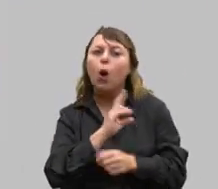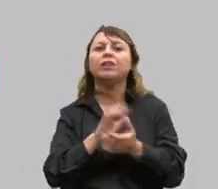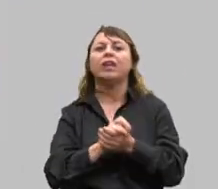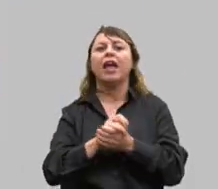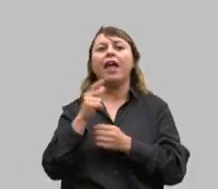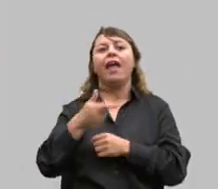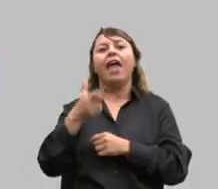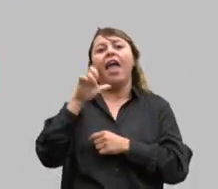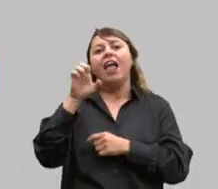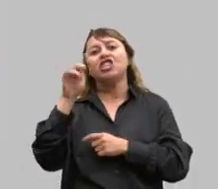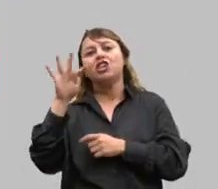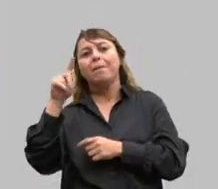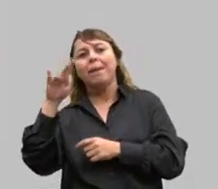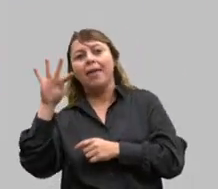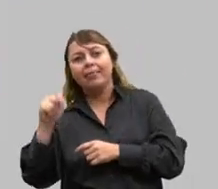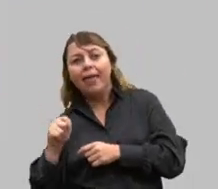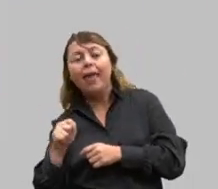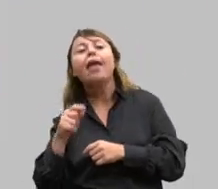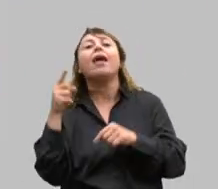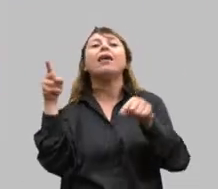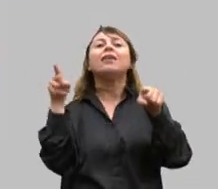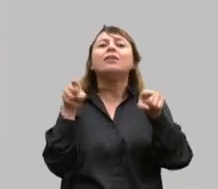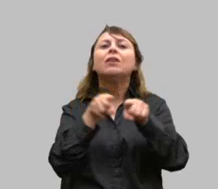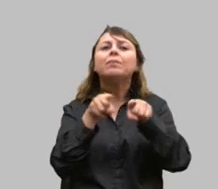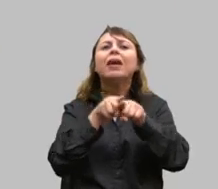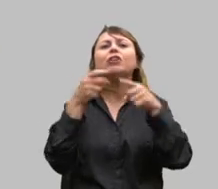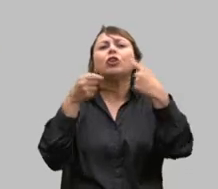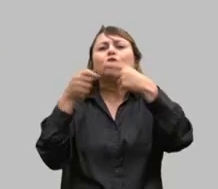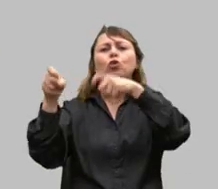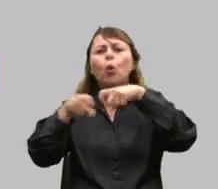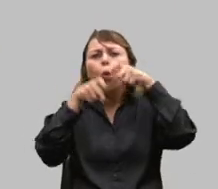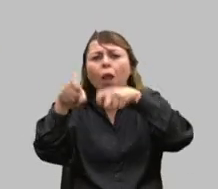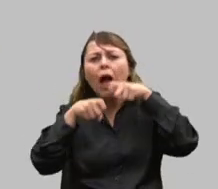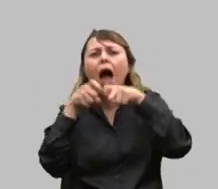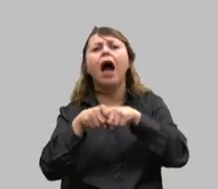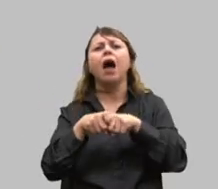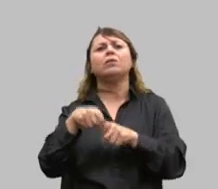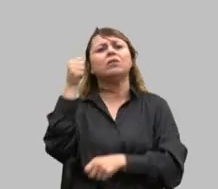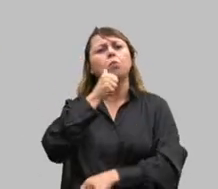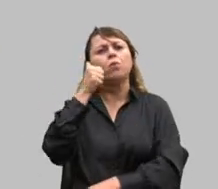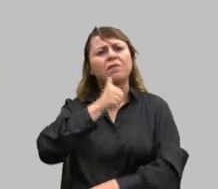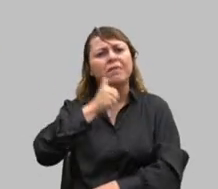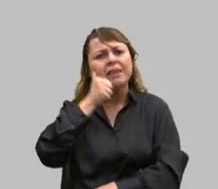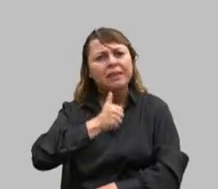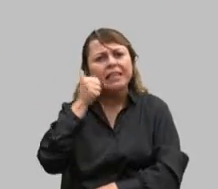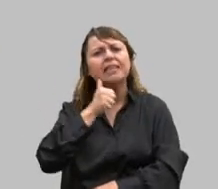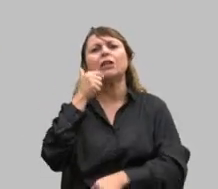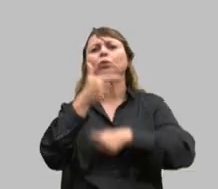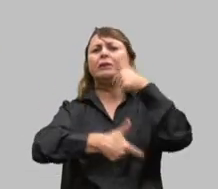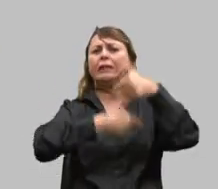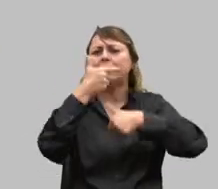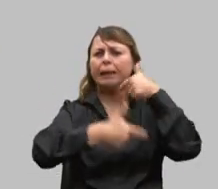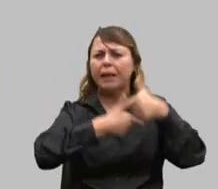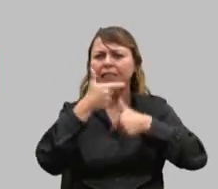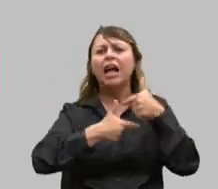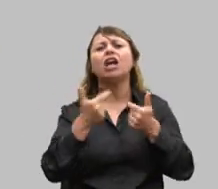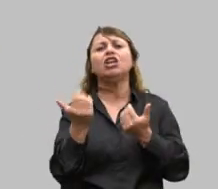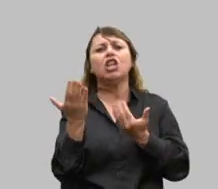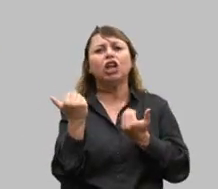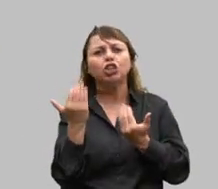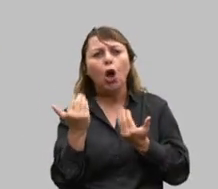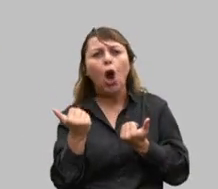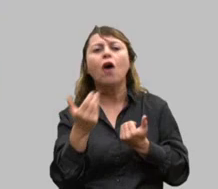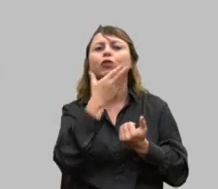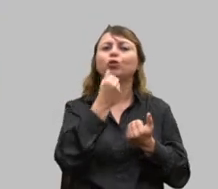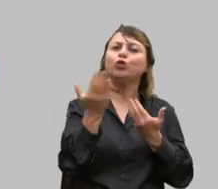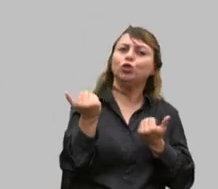lgbtqia+ sem falar da Juventude Rural da Juventude feminista da Juventude trabalhadora das Jovens e dos jovens